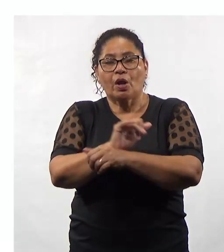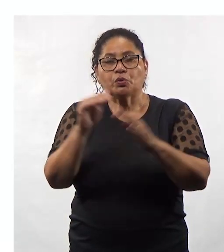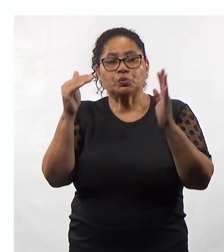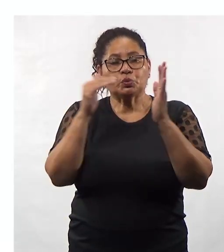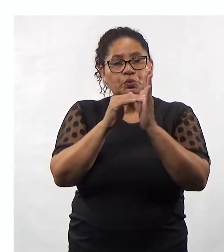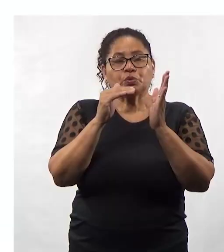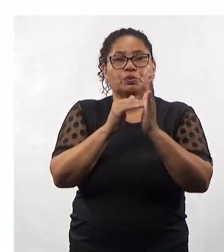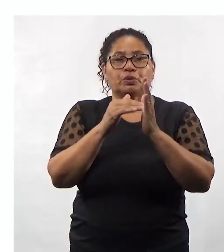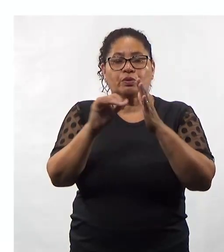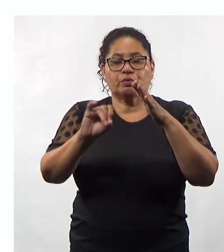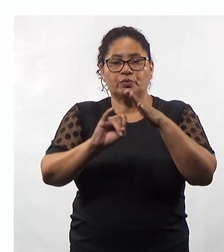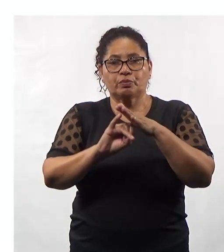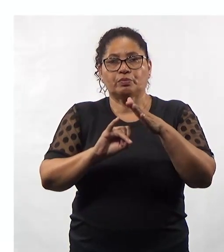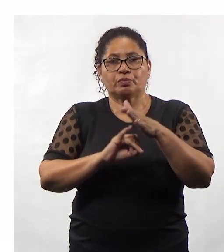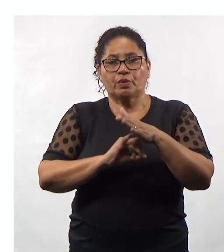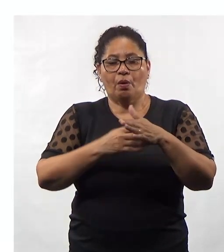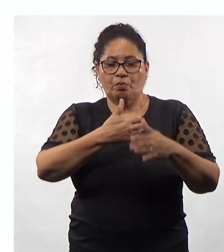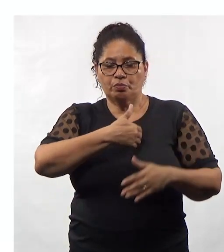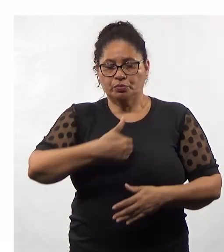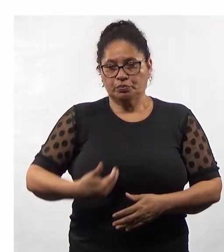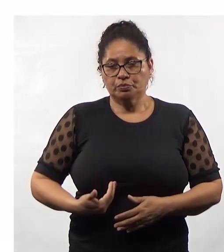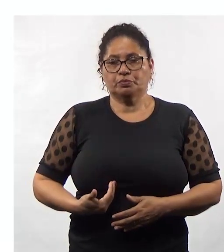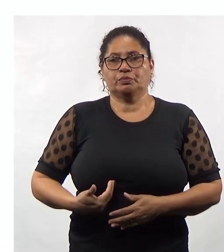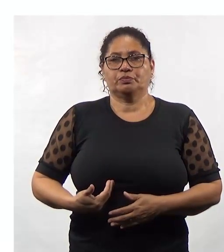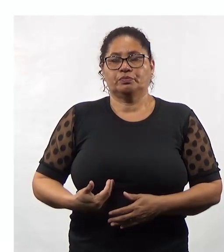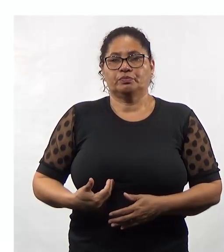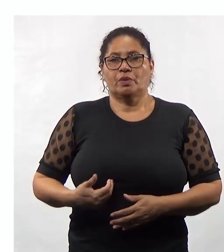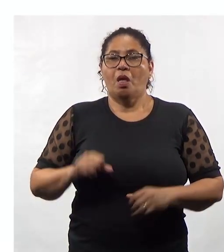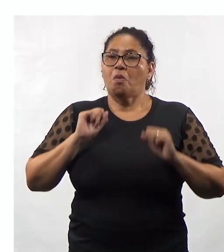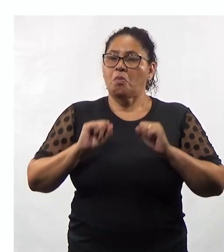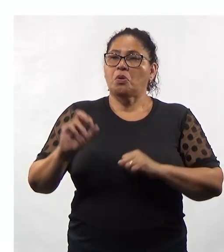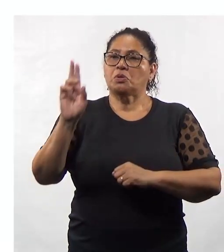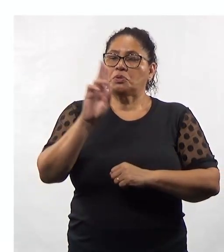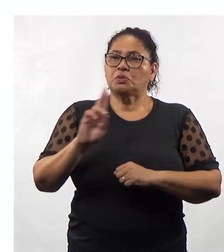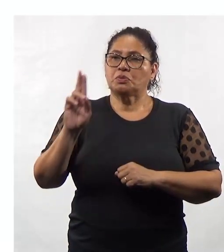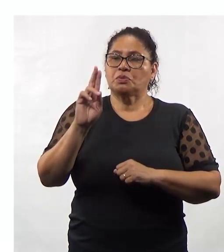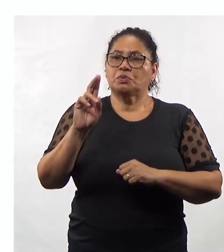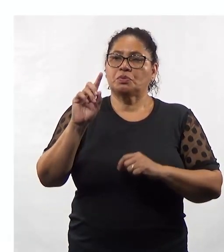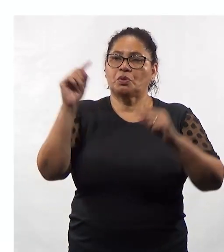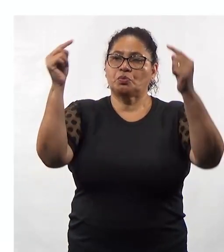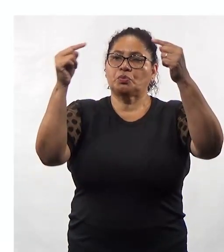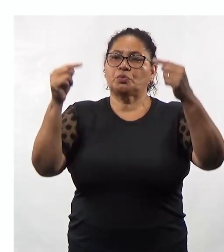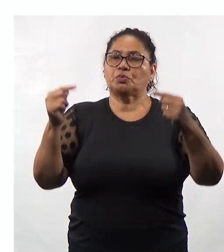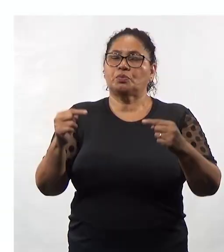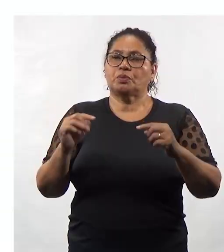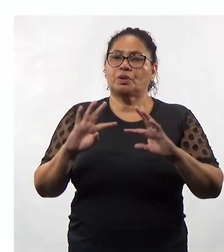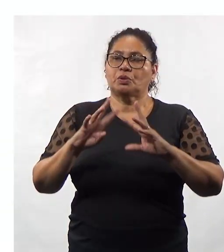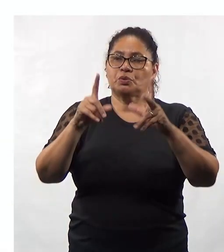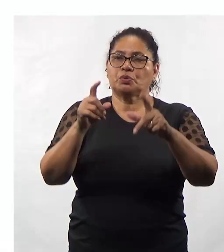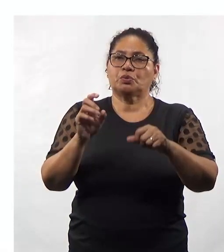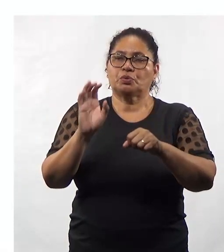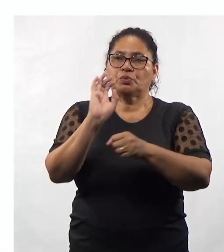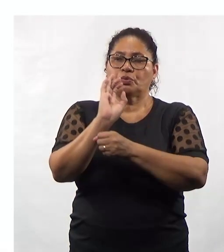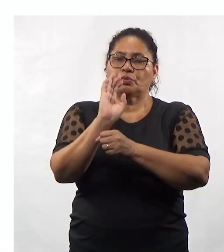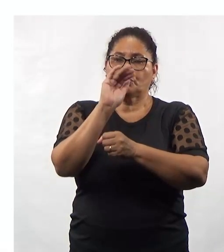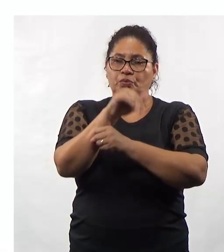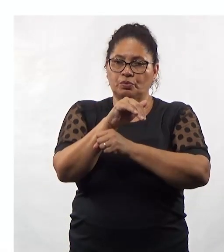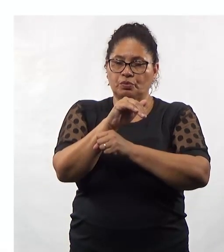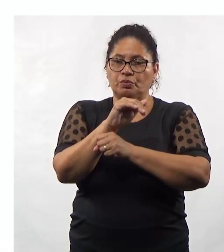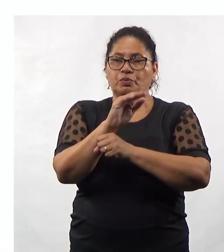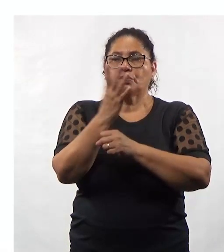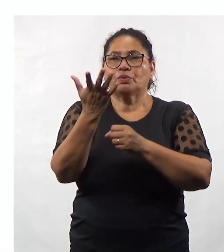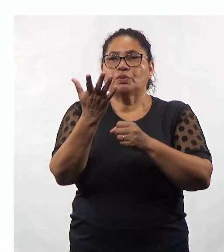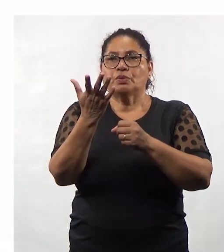período de tempo da nossa instituição pública. Então, podem ser utilizados critérios únicos para todas as cestas